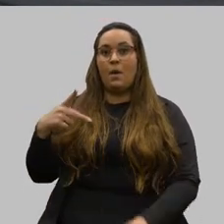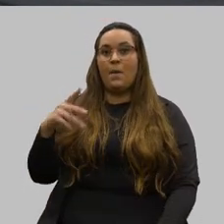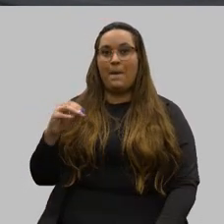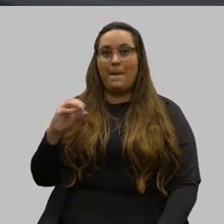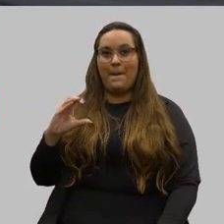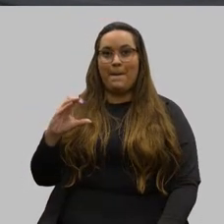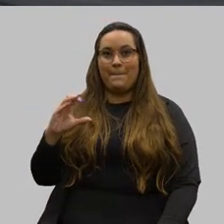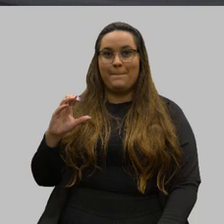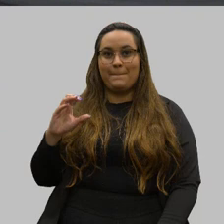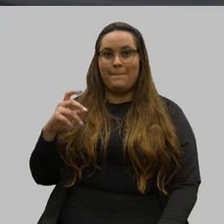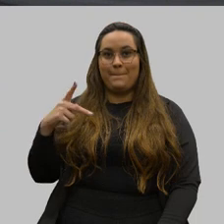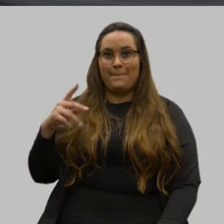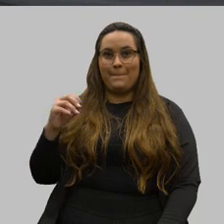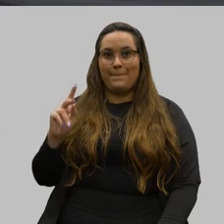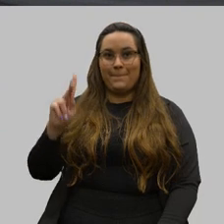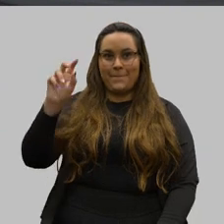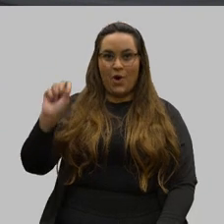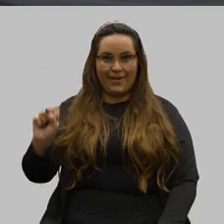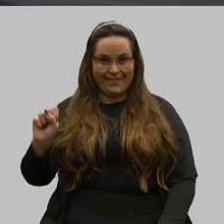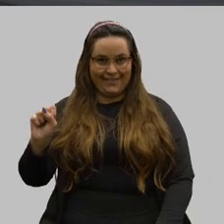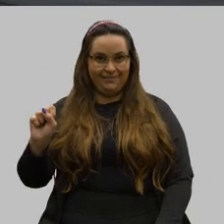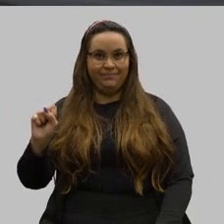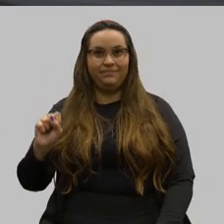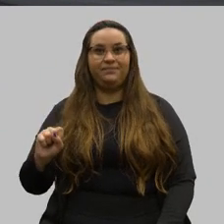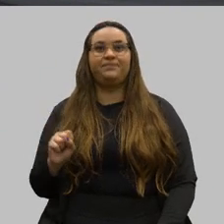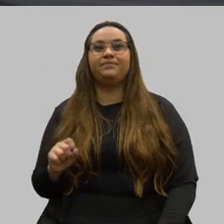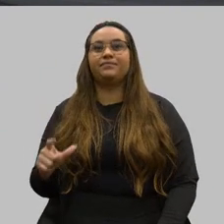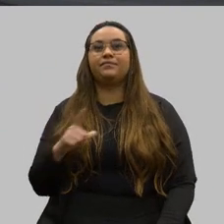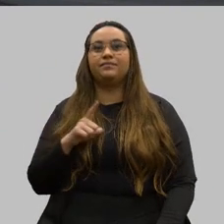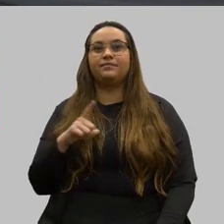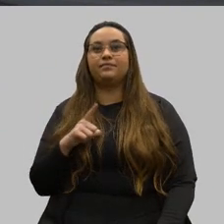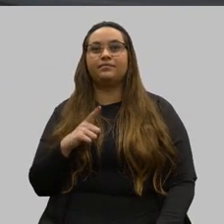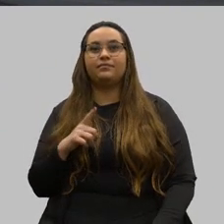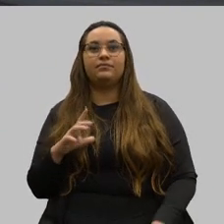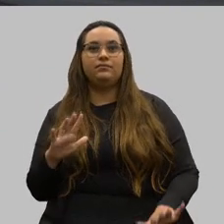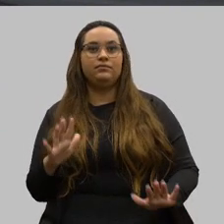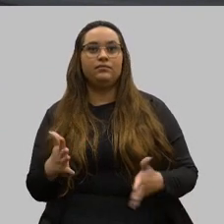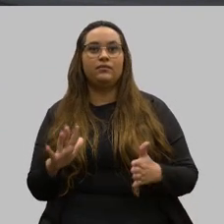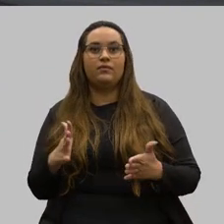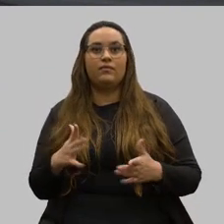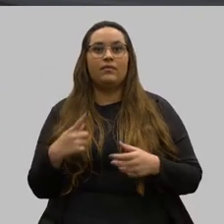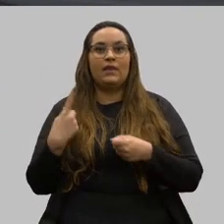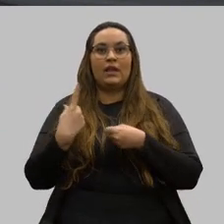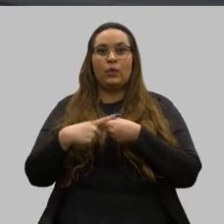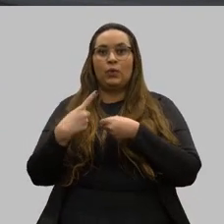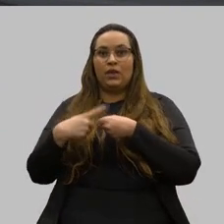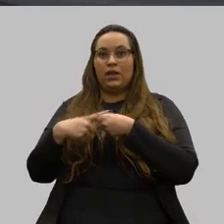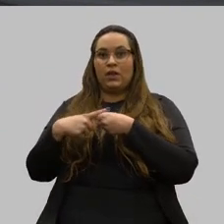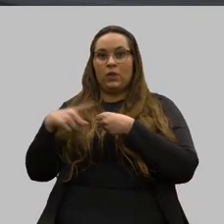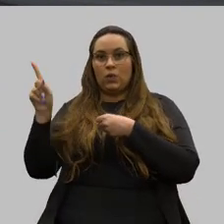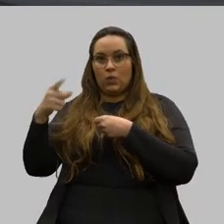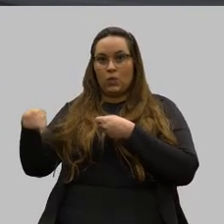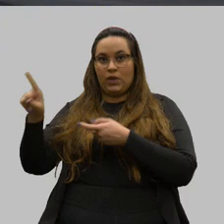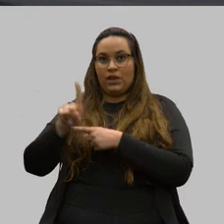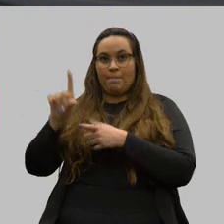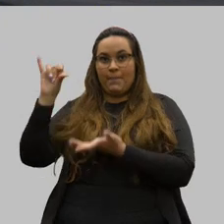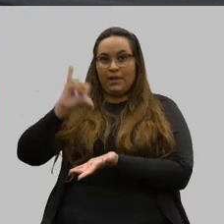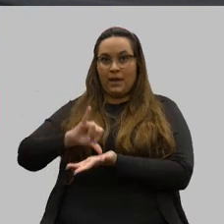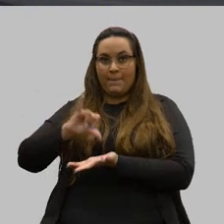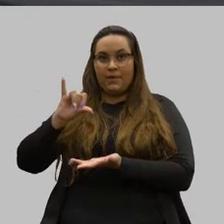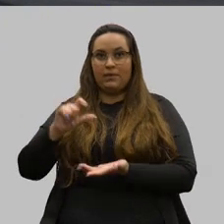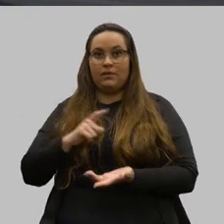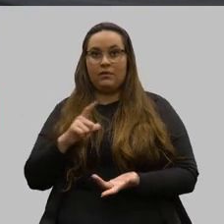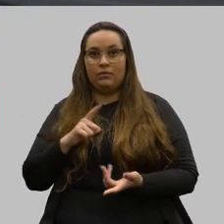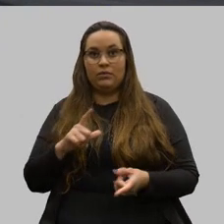temos hoje praticamente e a as unidades do interior e da capital com eh a